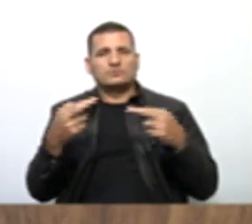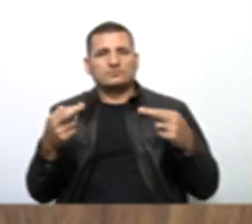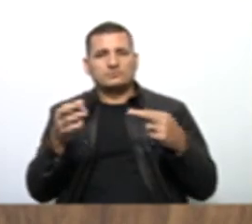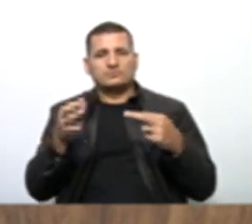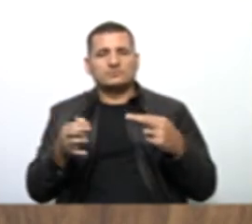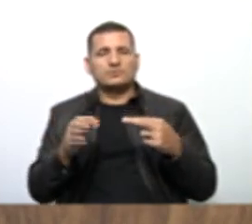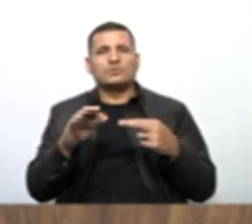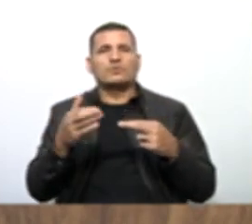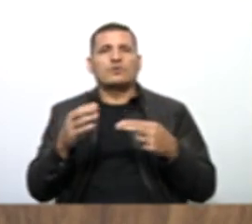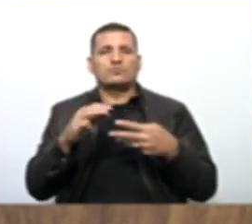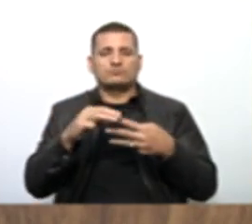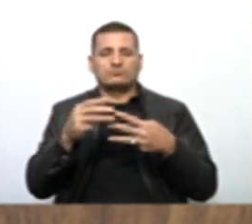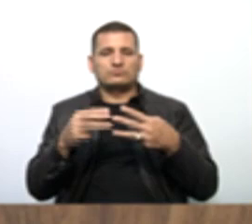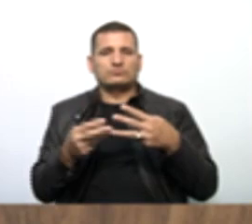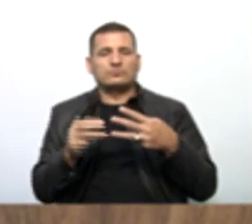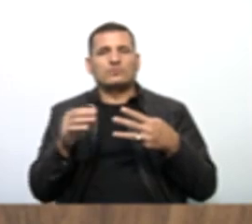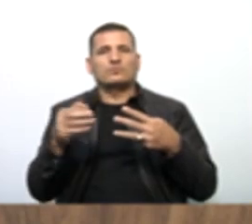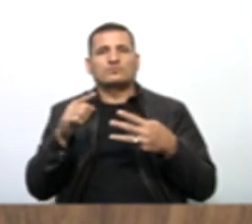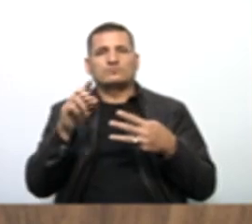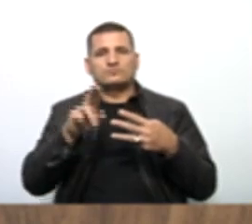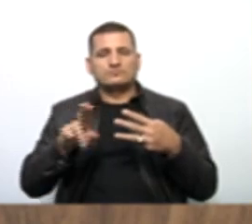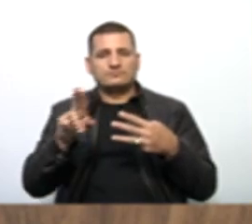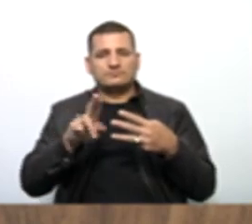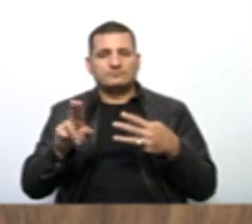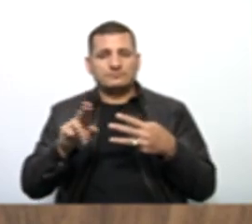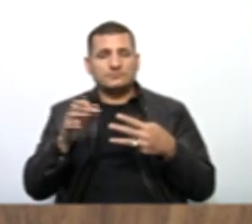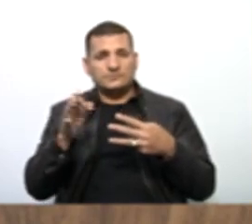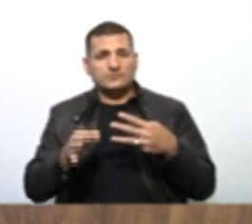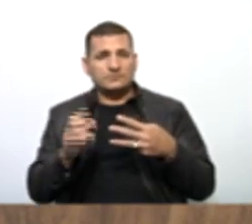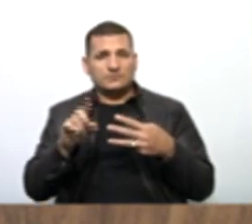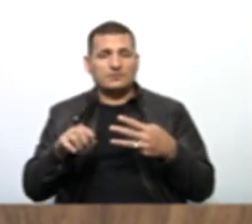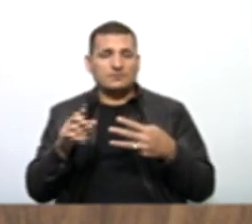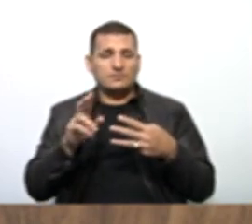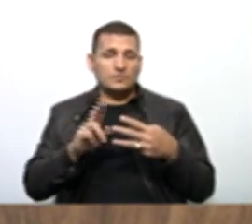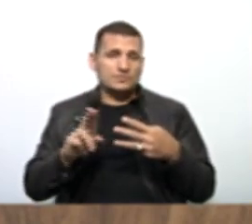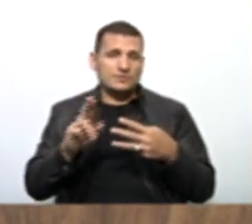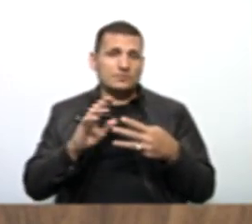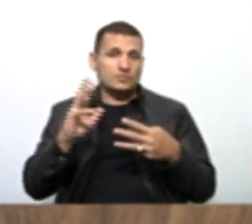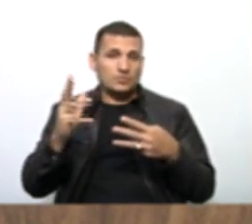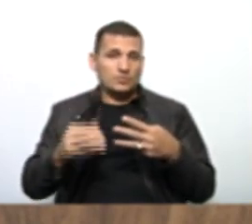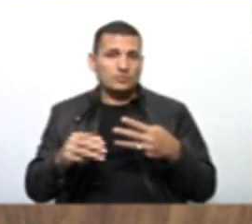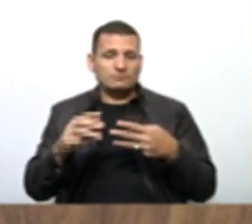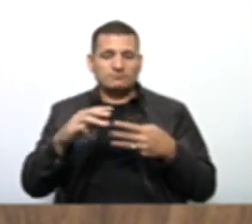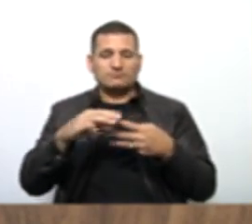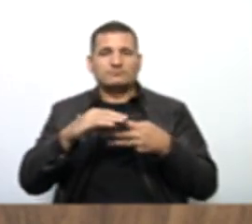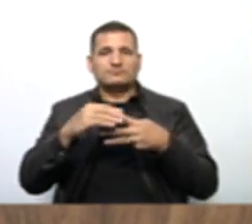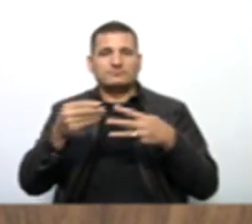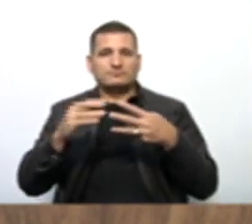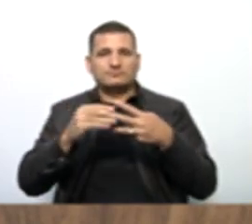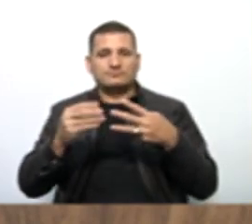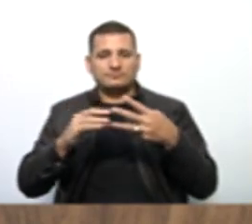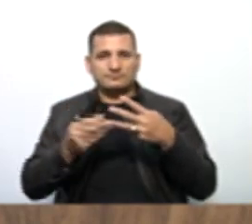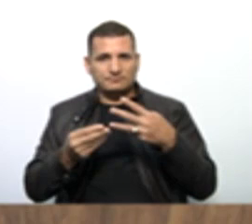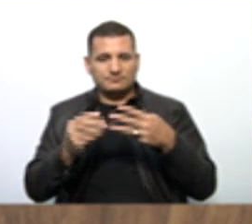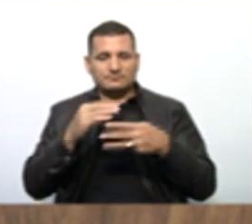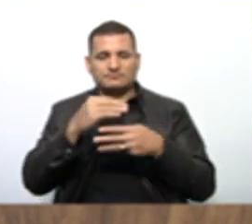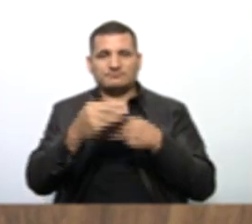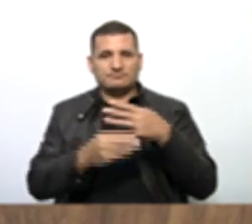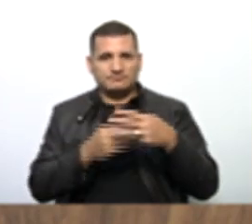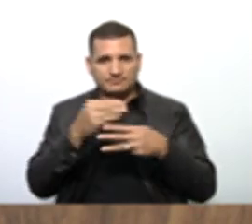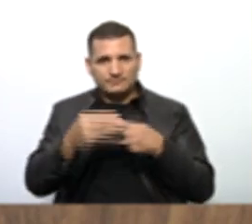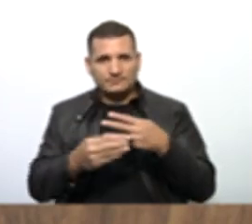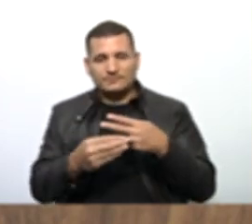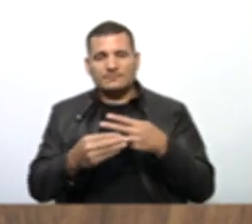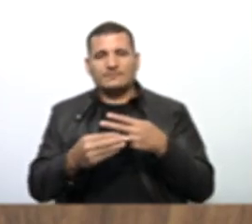blindagem que você tem que utilizar o ideal é que a gente usasse todos eles com essa dupla blindagem é preciso que o tipo de casa de carro stp